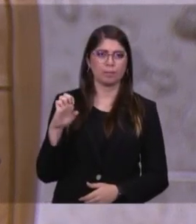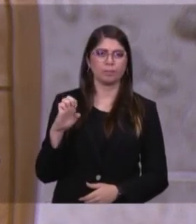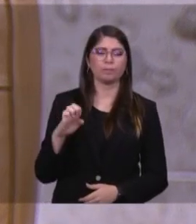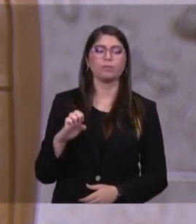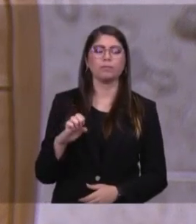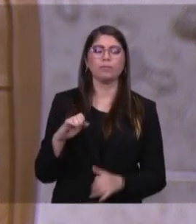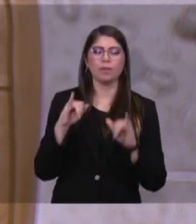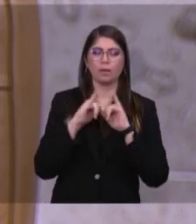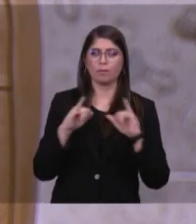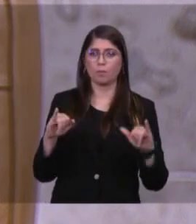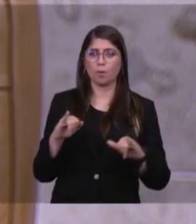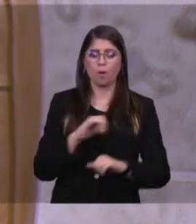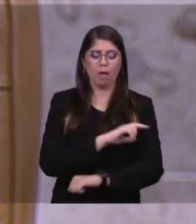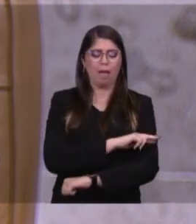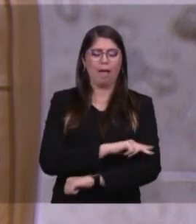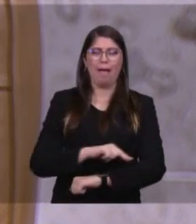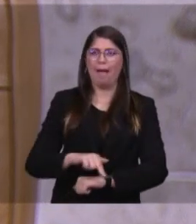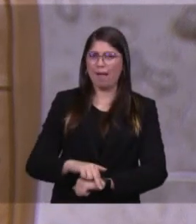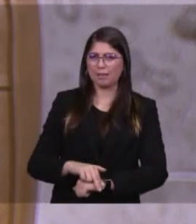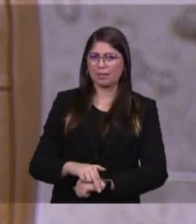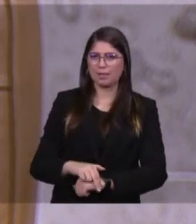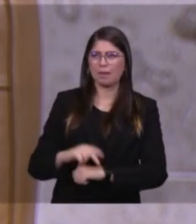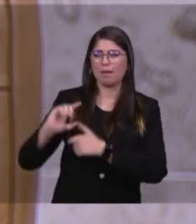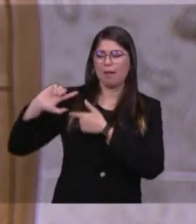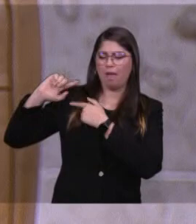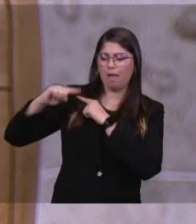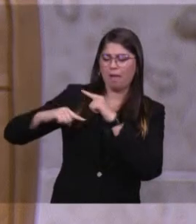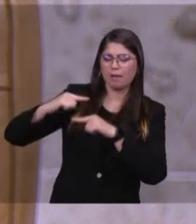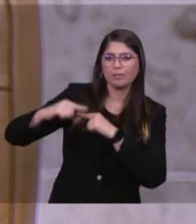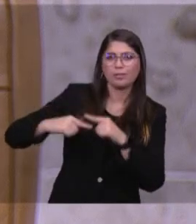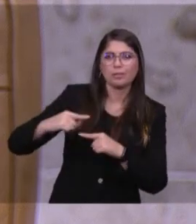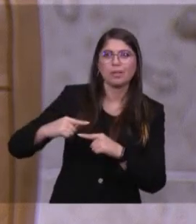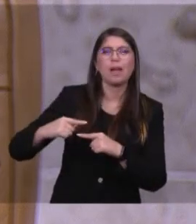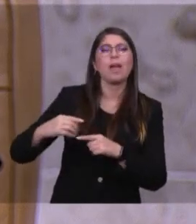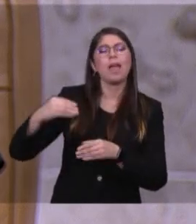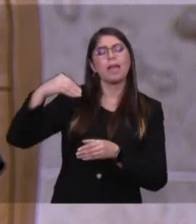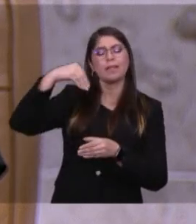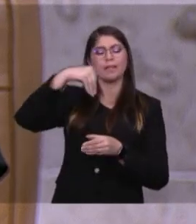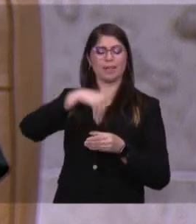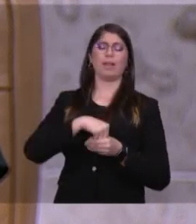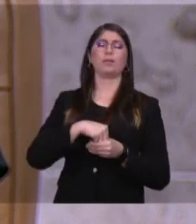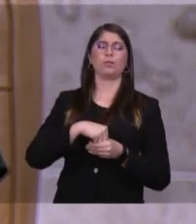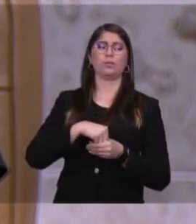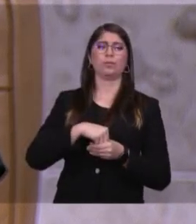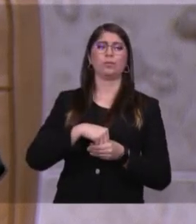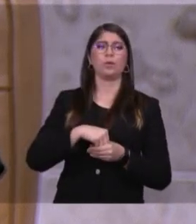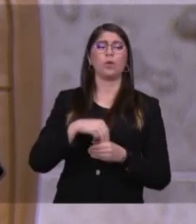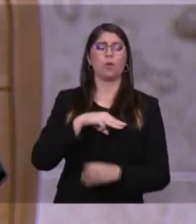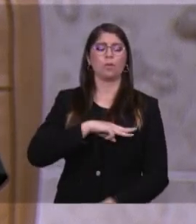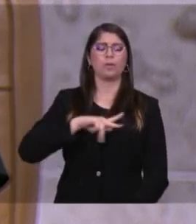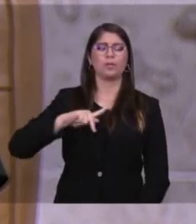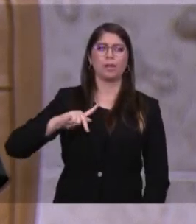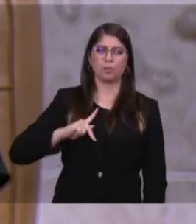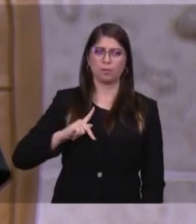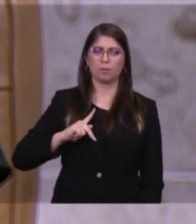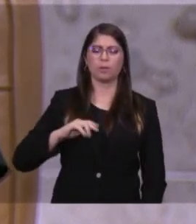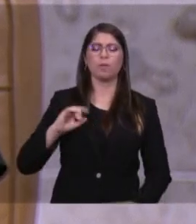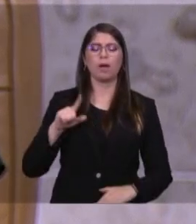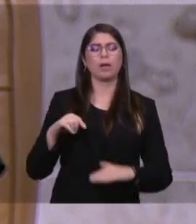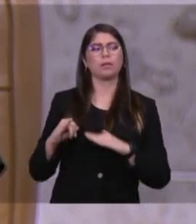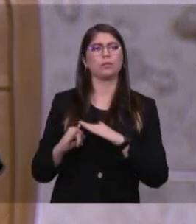raça não é algo que você herda, é algo que você carrega. O Ministério Público, como